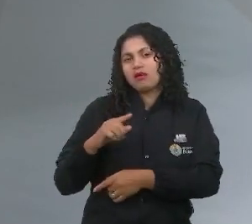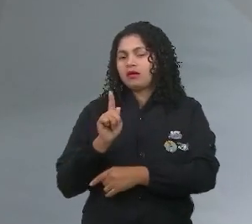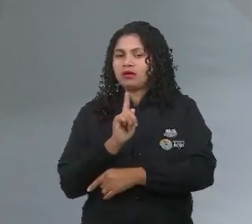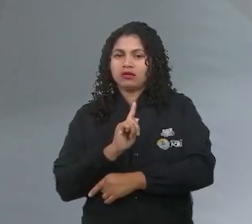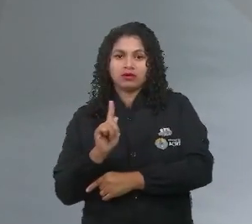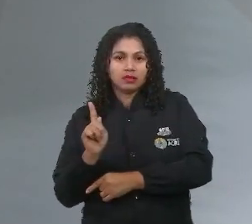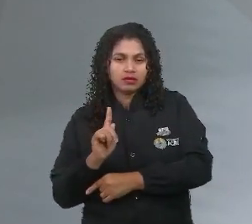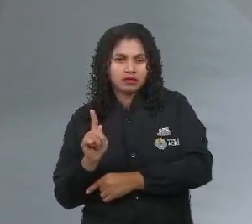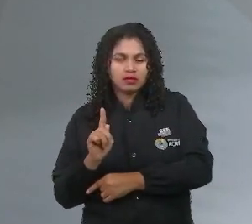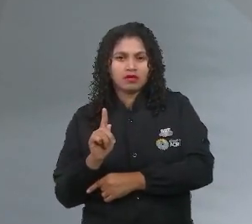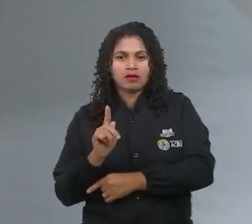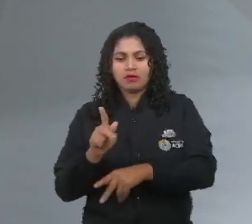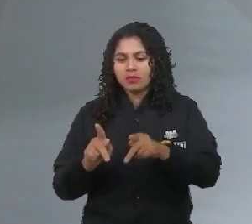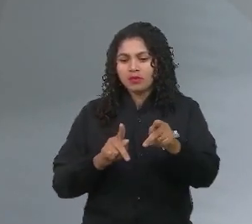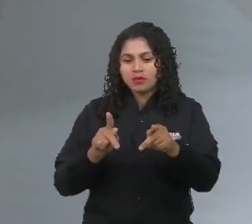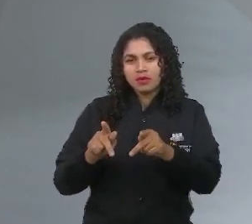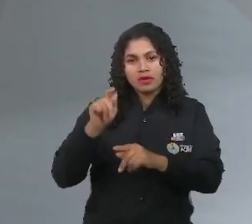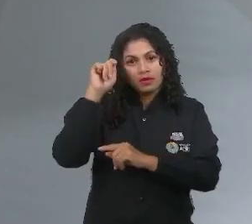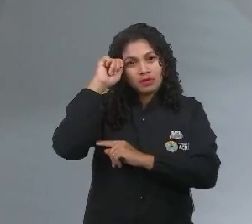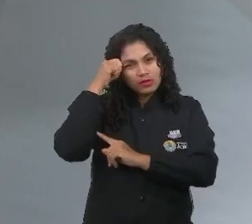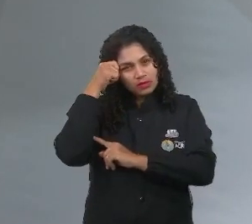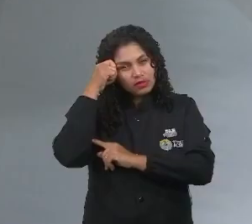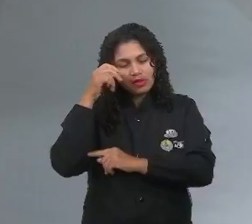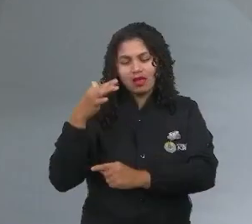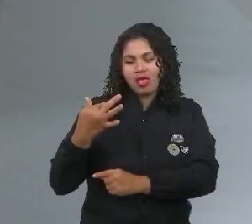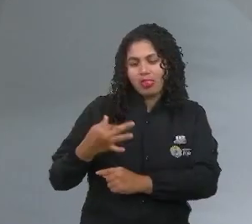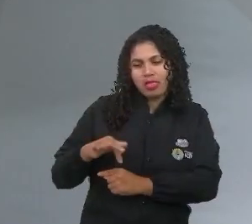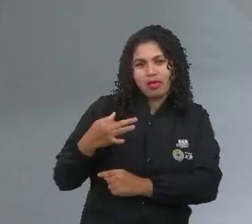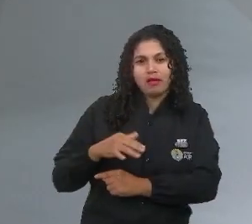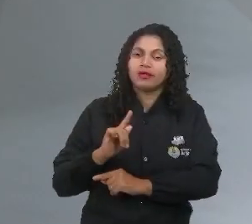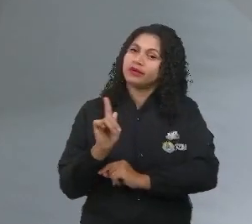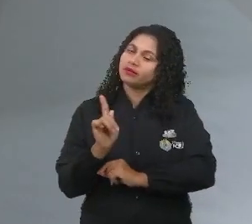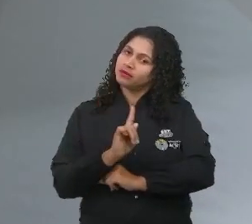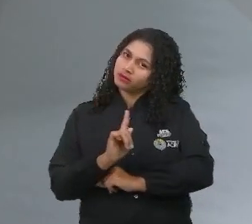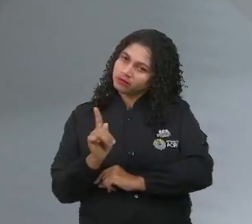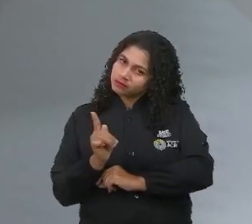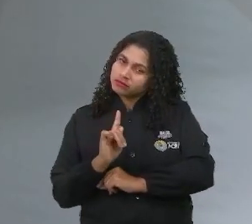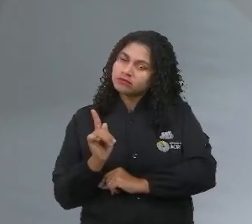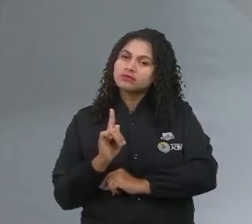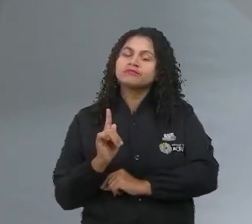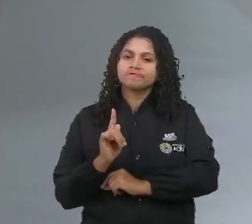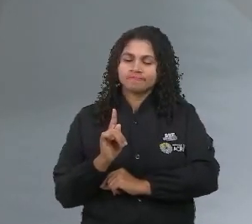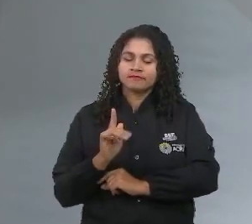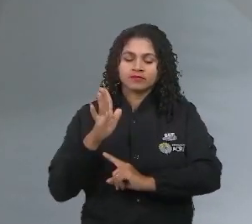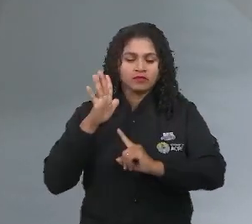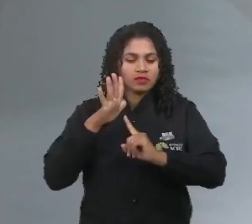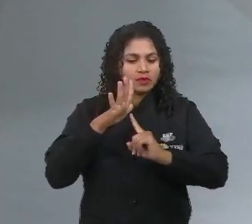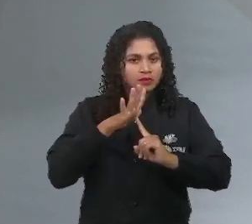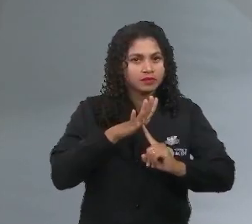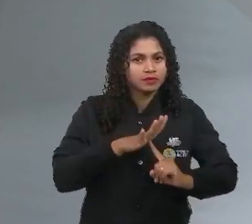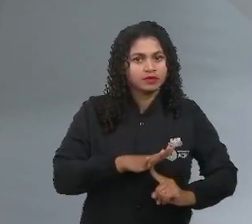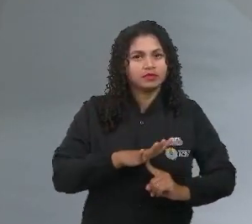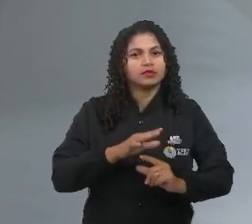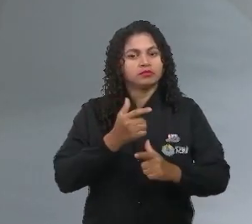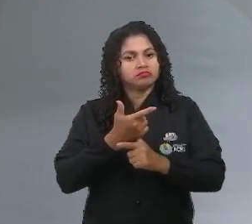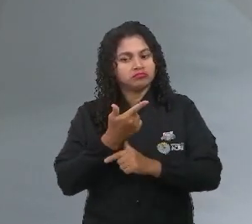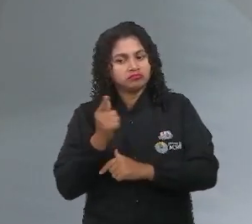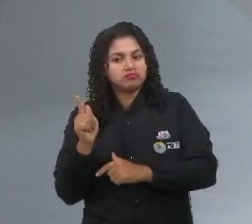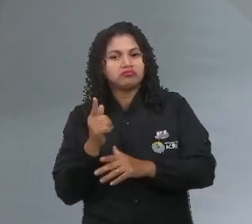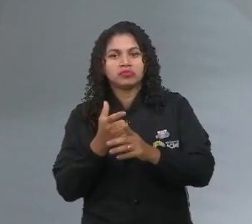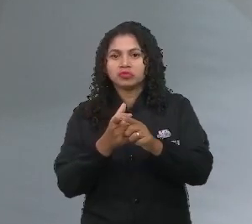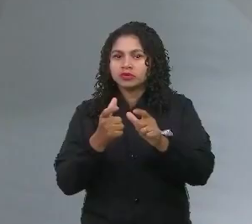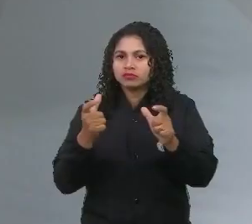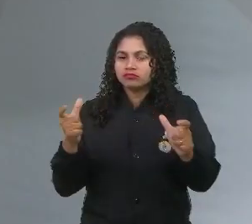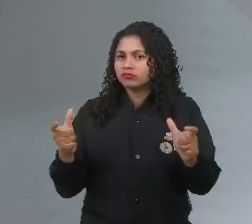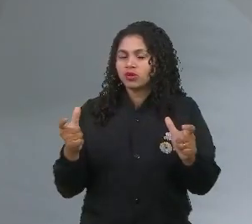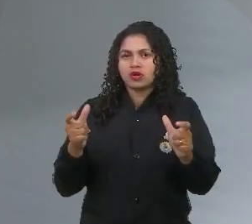população negra, dentre outras parcelas da população que são discriminadas na sociedade brasileira. Aliás, não é uma